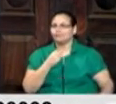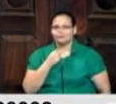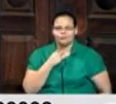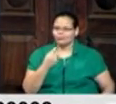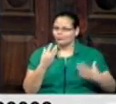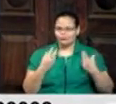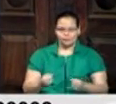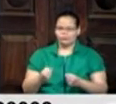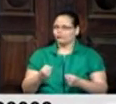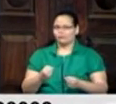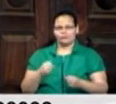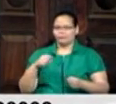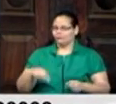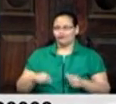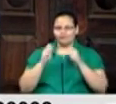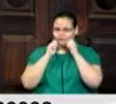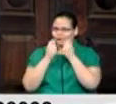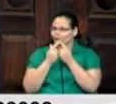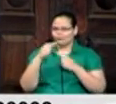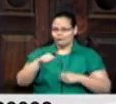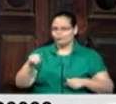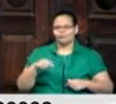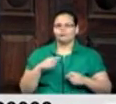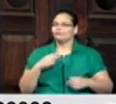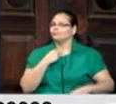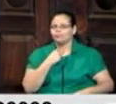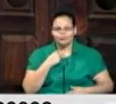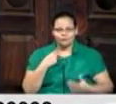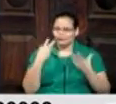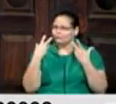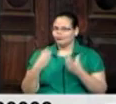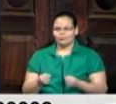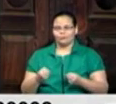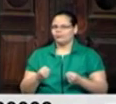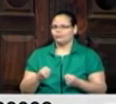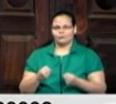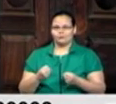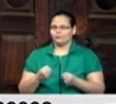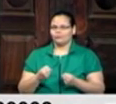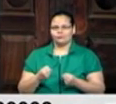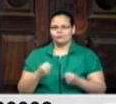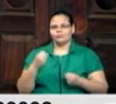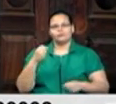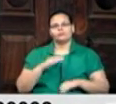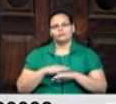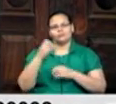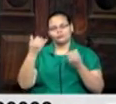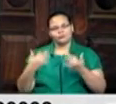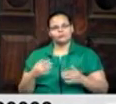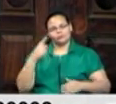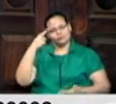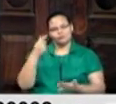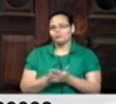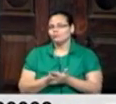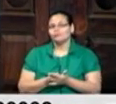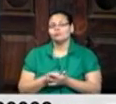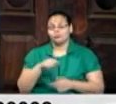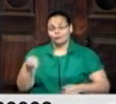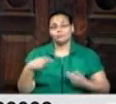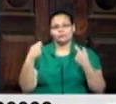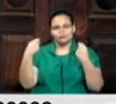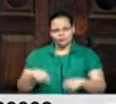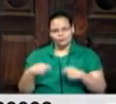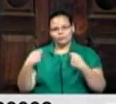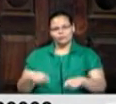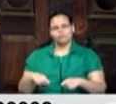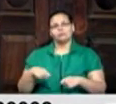podemos aceitar isso. Essa casa não pode aceitar esse tipo de argumento ou de decisão. Nós